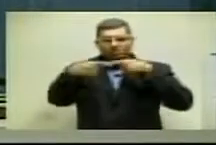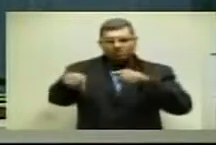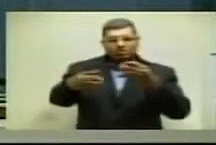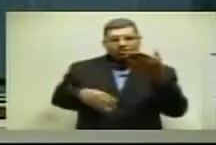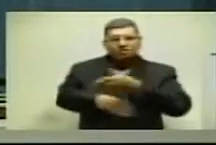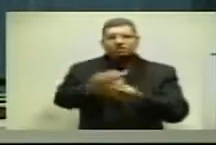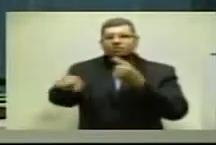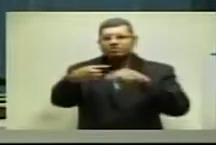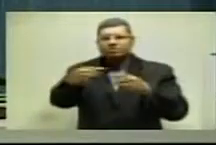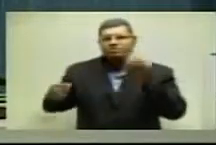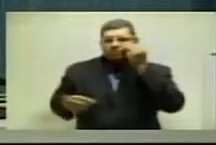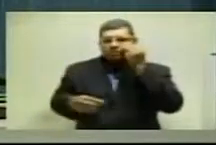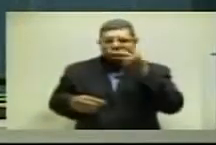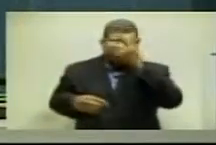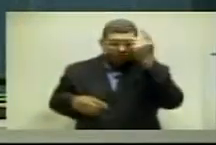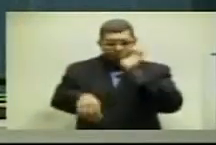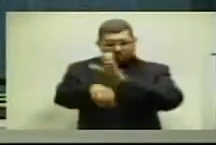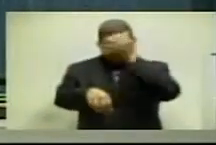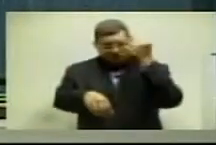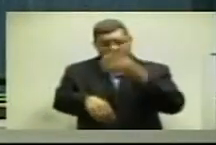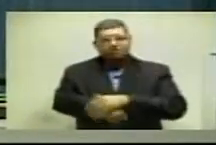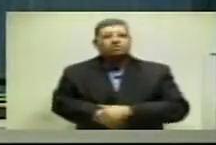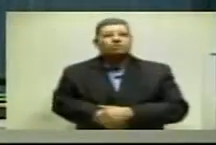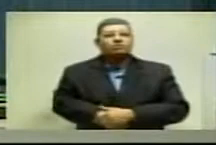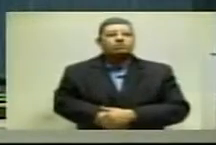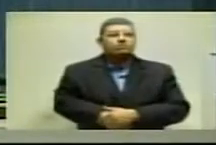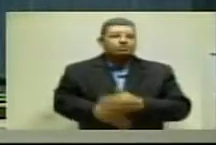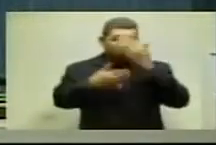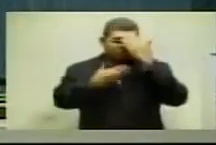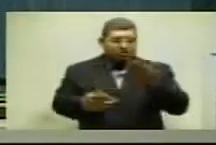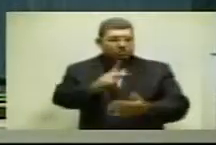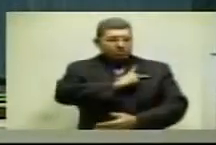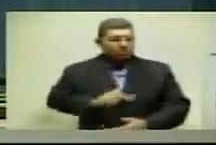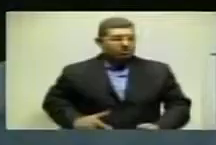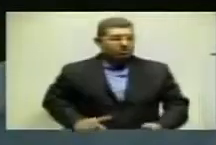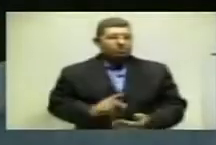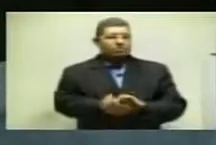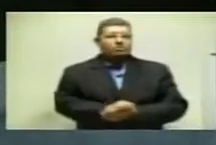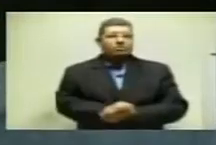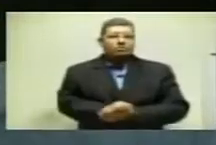ofensiva contra os interesses do povo do Amazonas e do Polo Industrial de Manaus. Muito obrigado, senhor presidente.